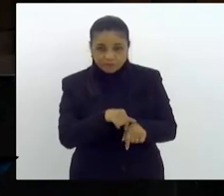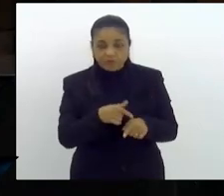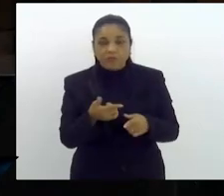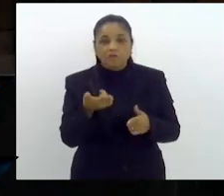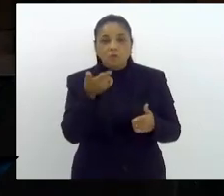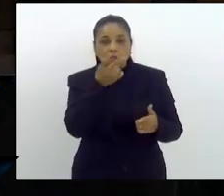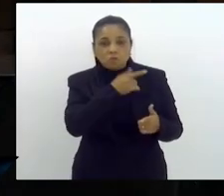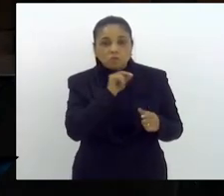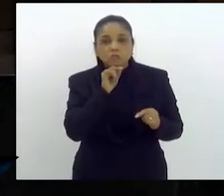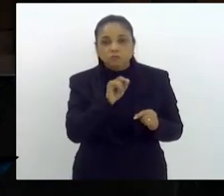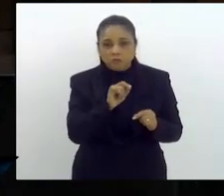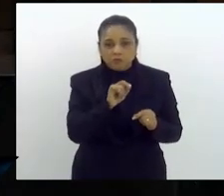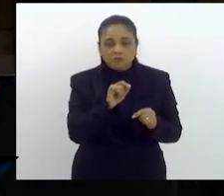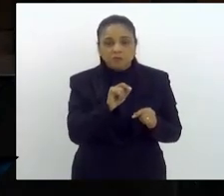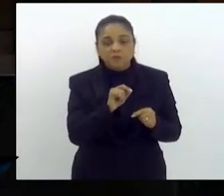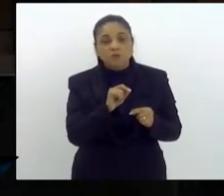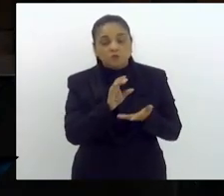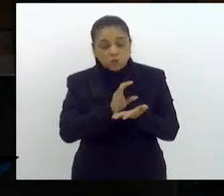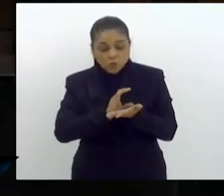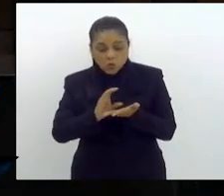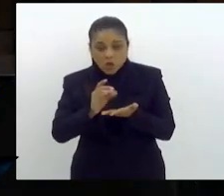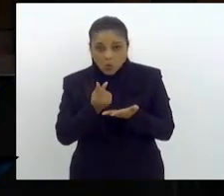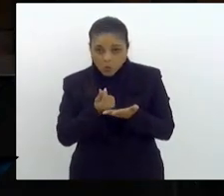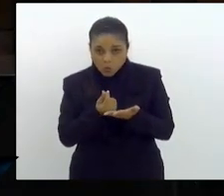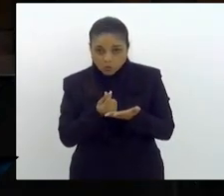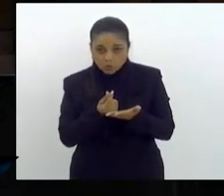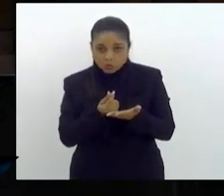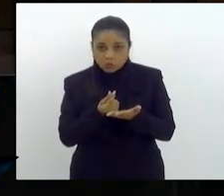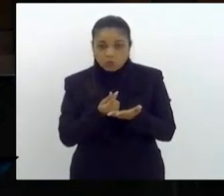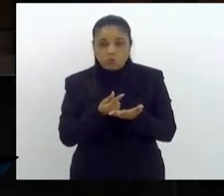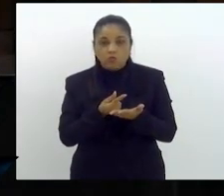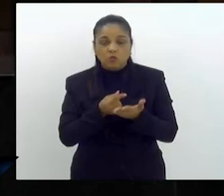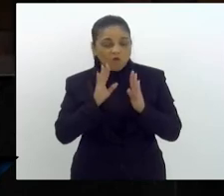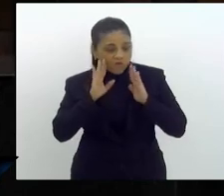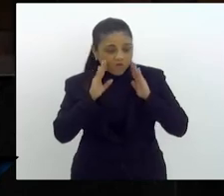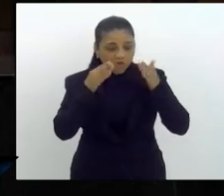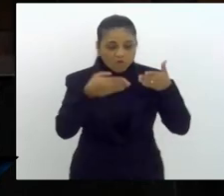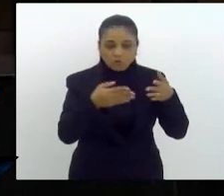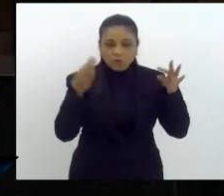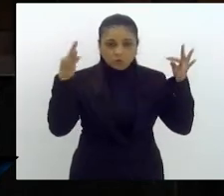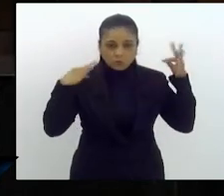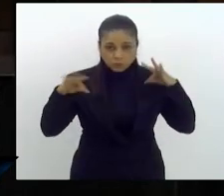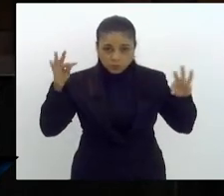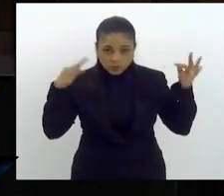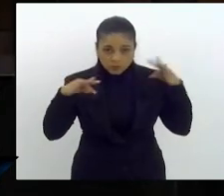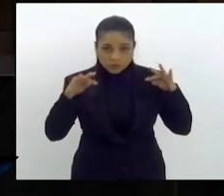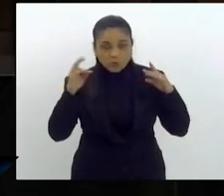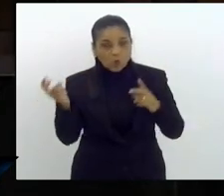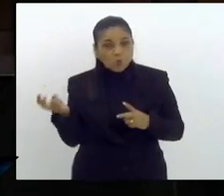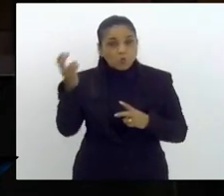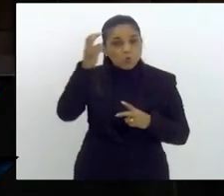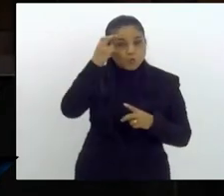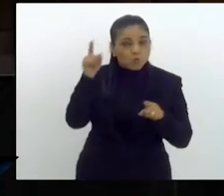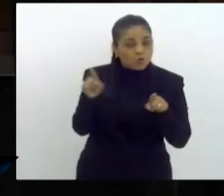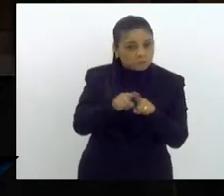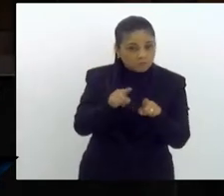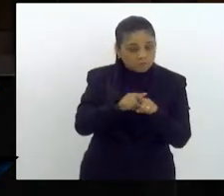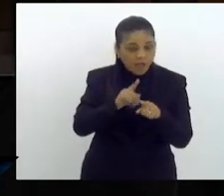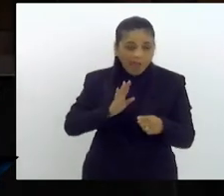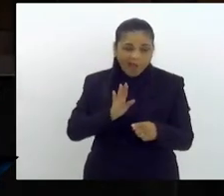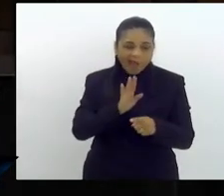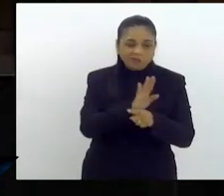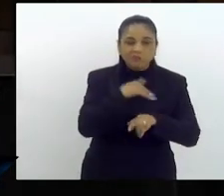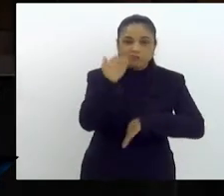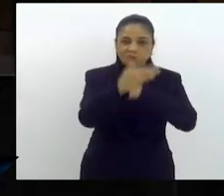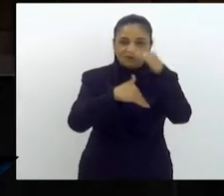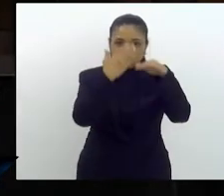que esse recurso para além de todo benefício voltado para o turismo e para cultura também vai potencializar o